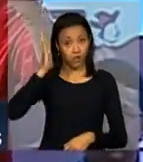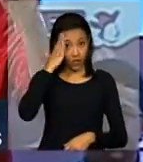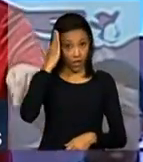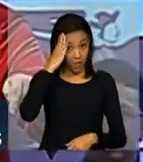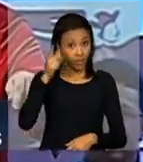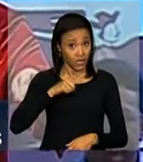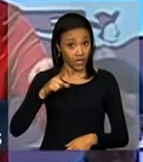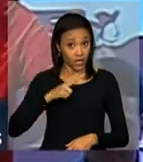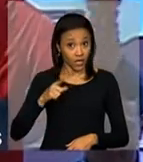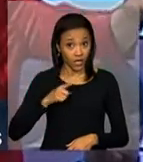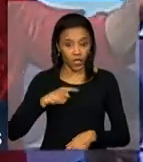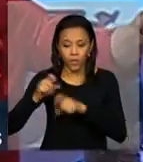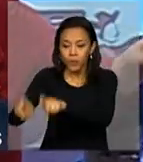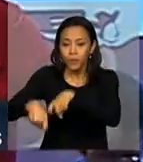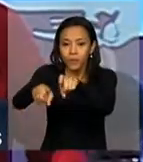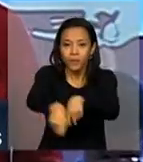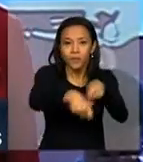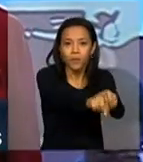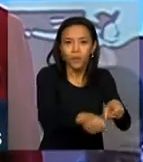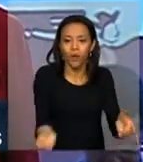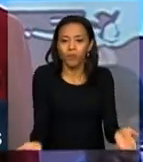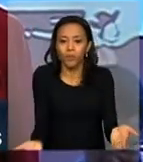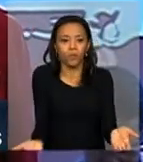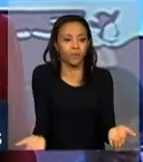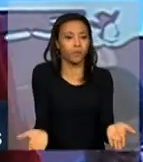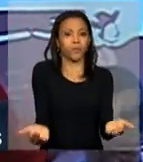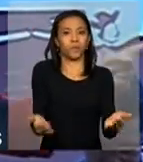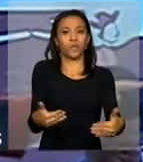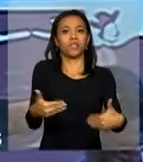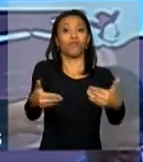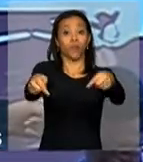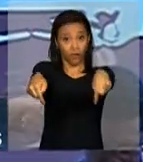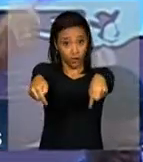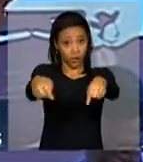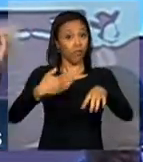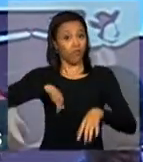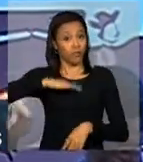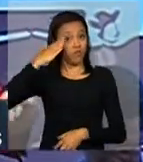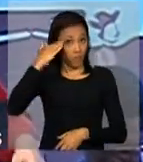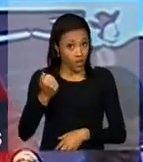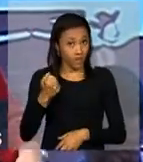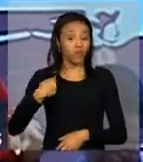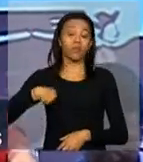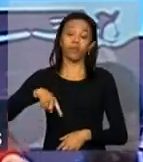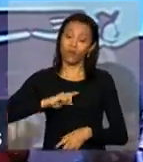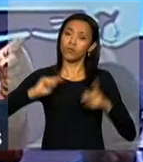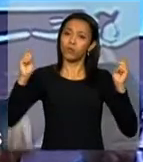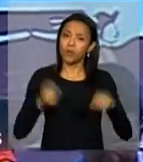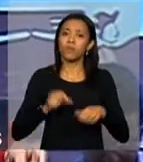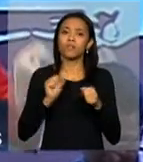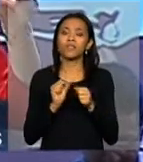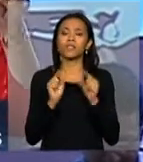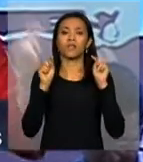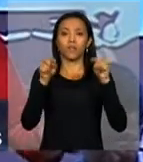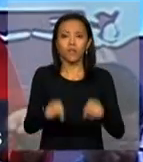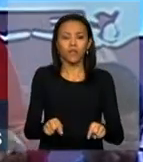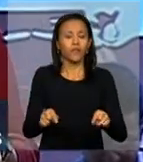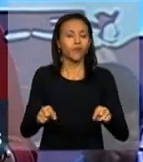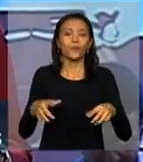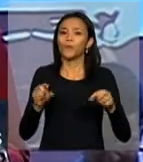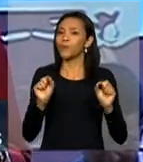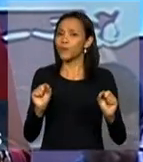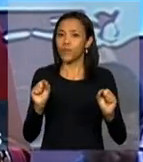tem culturas que podem ser desenvolvidas aqui. Nós sabemos que nós podemos fazer aqui uma